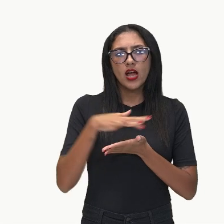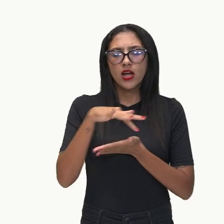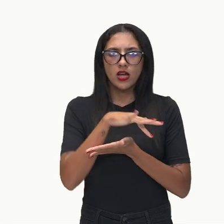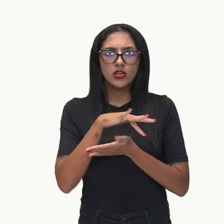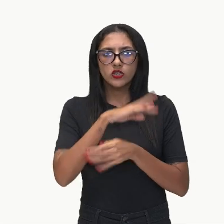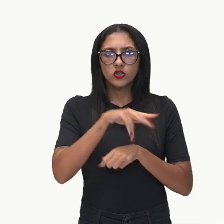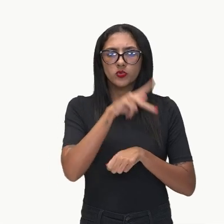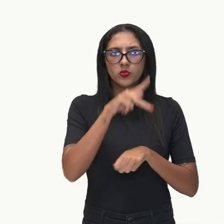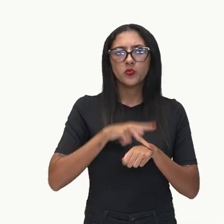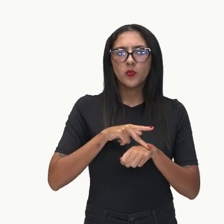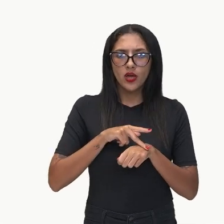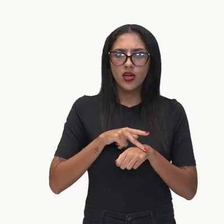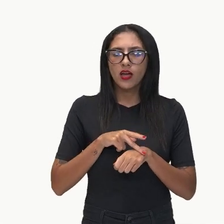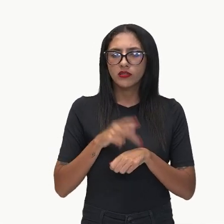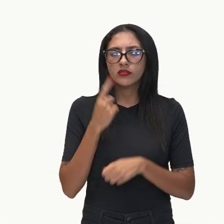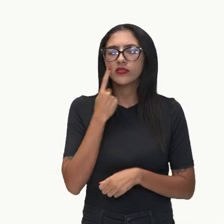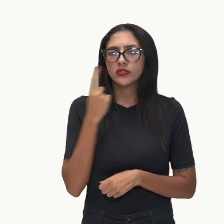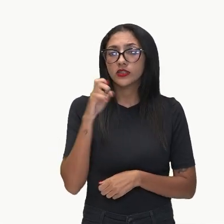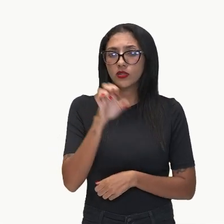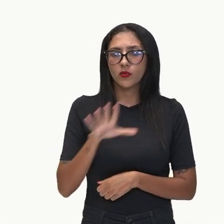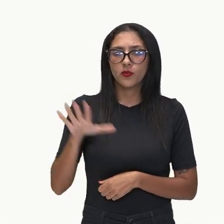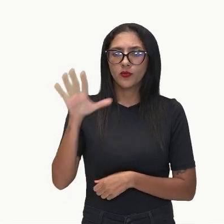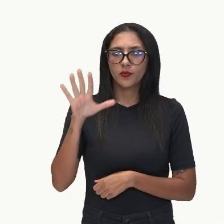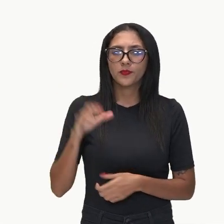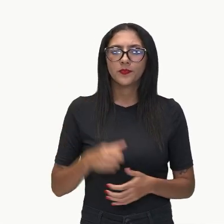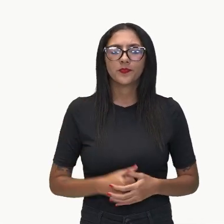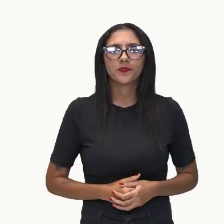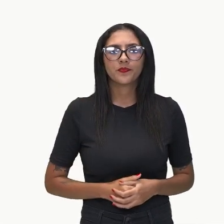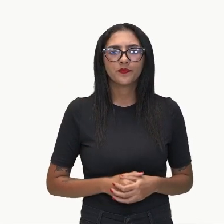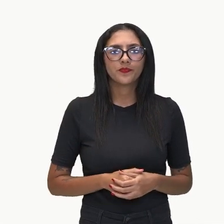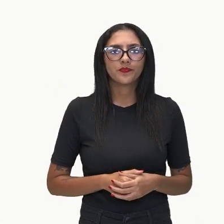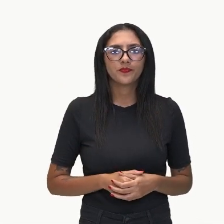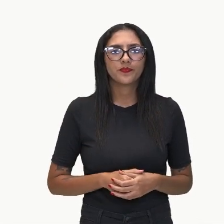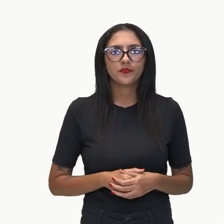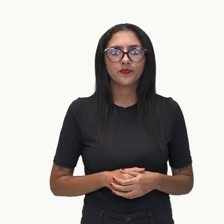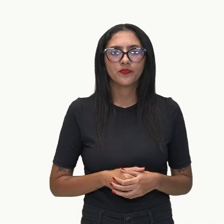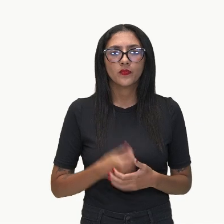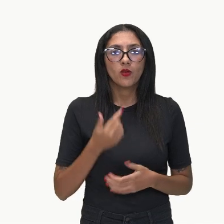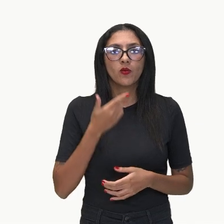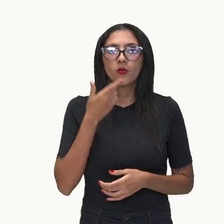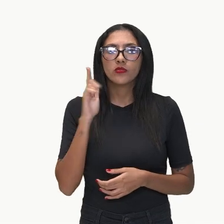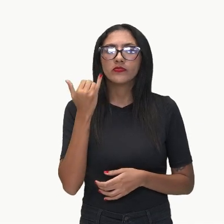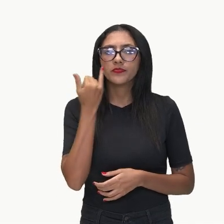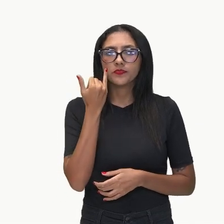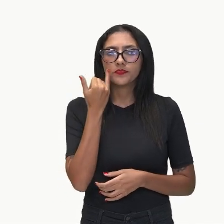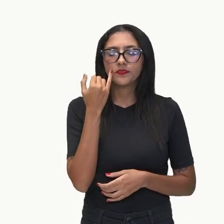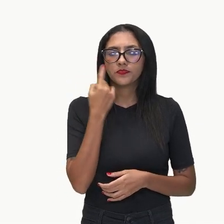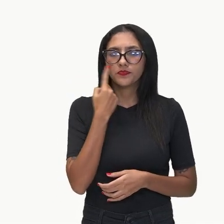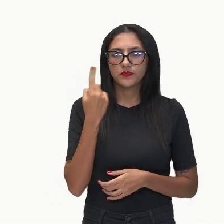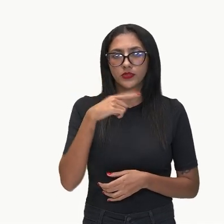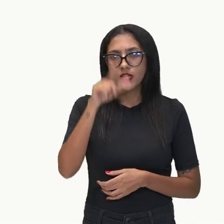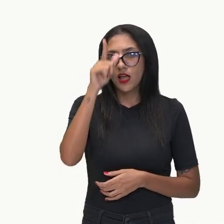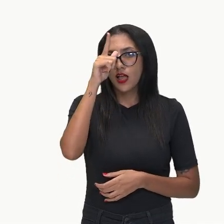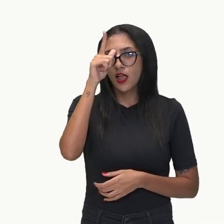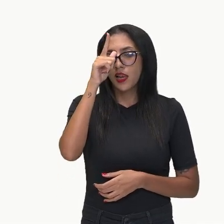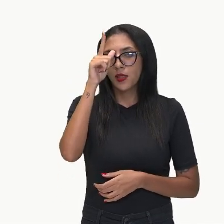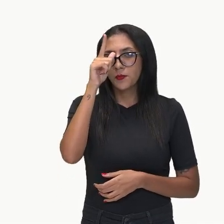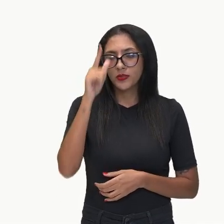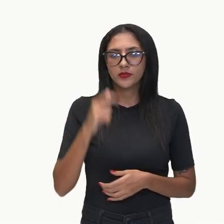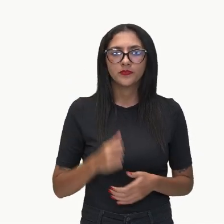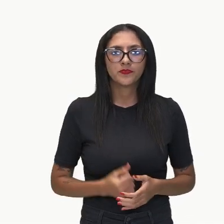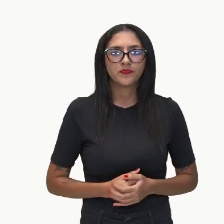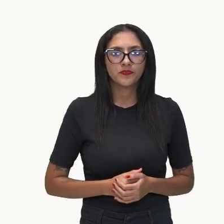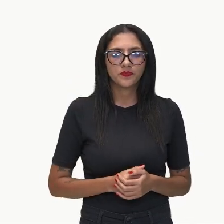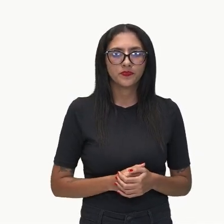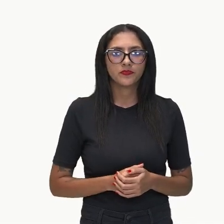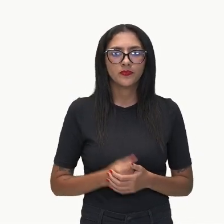oeste da Europa. Vamos ver mais alguns detalhes. Então, nós tivemos lá a Alemanha